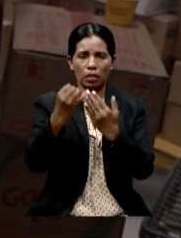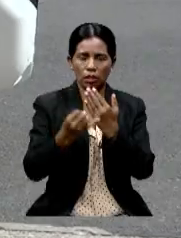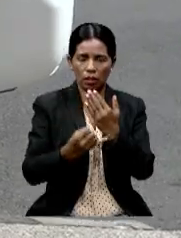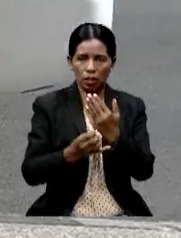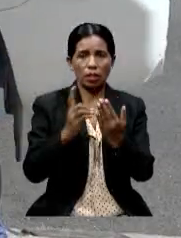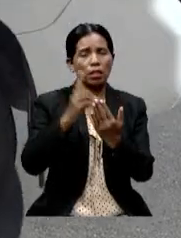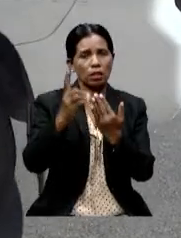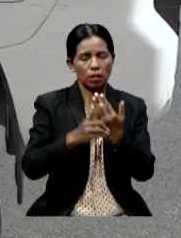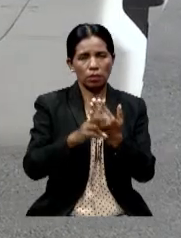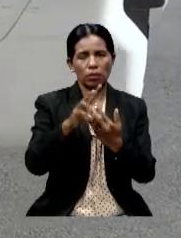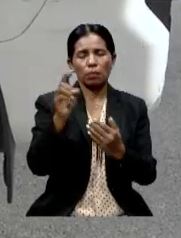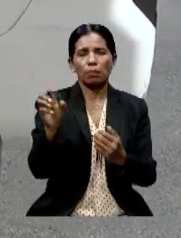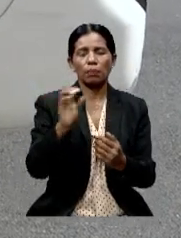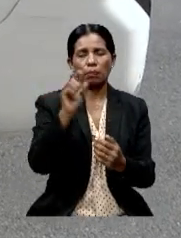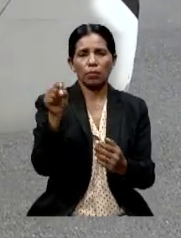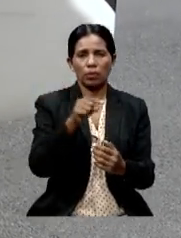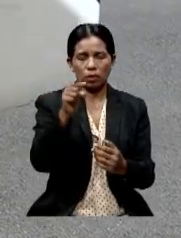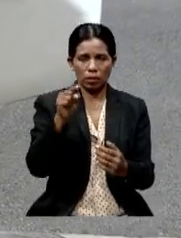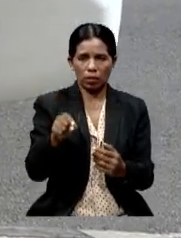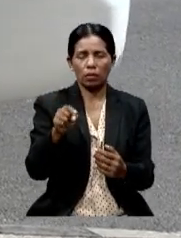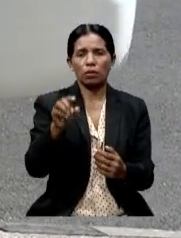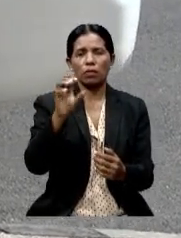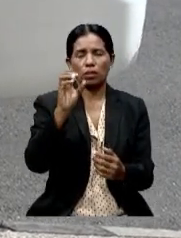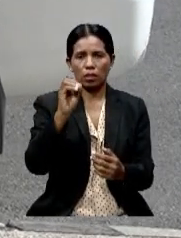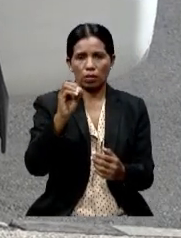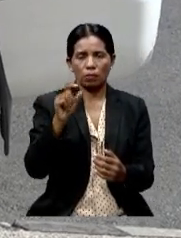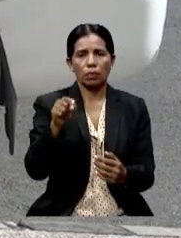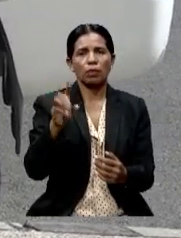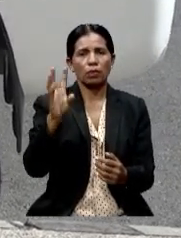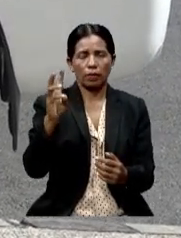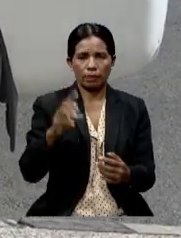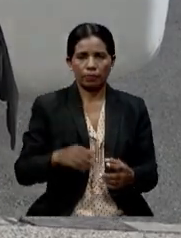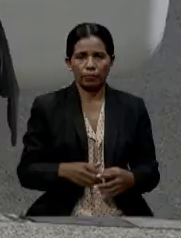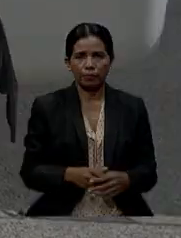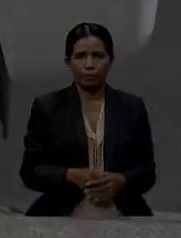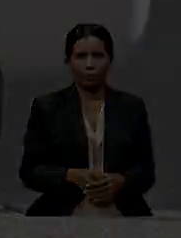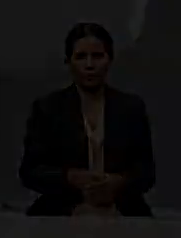nebeho por cento zero ponto nen. Agustin da Costa, Celino Lopes, Tiemen.